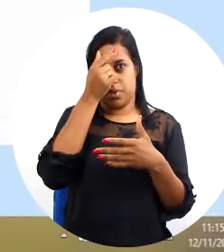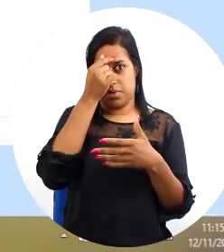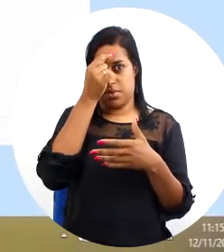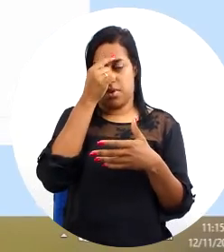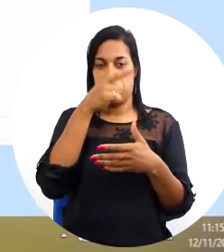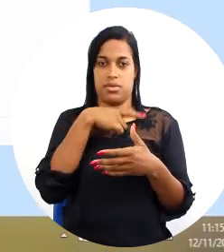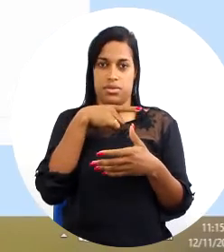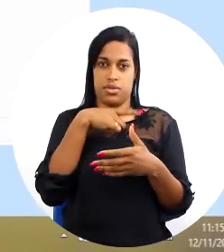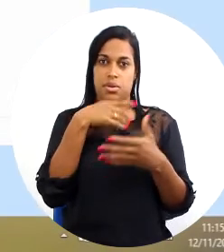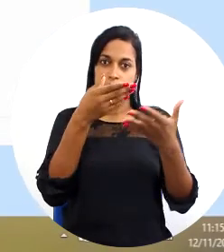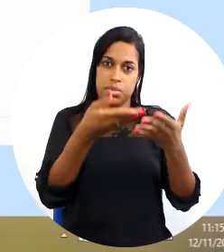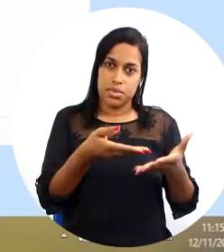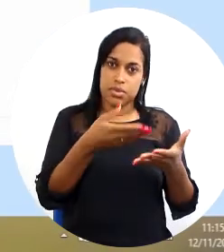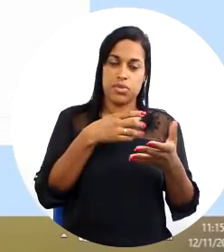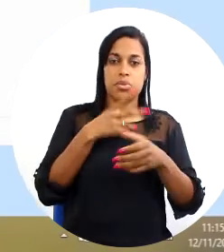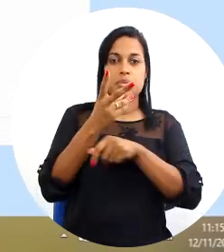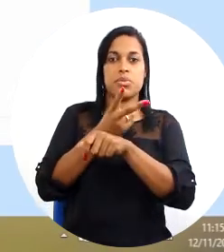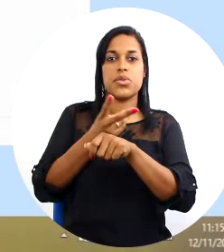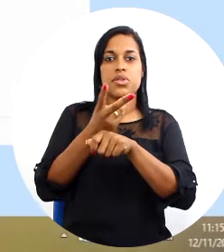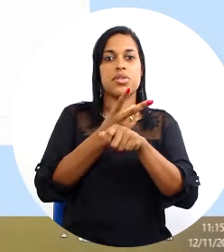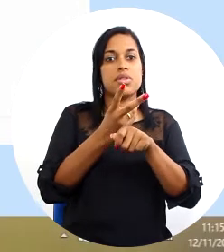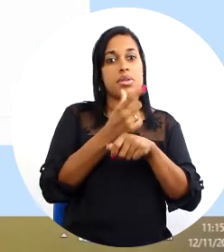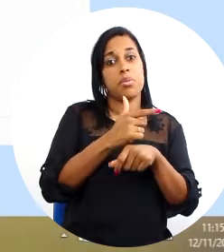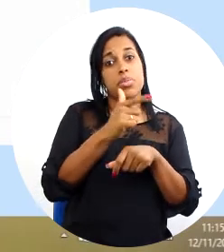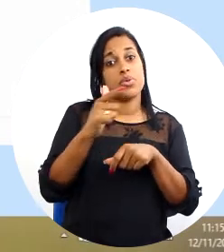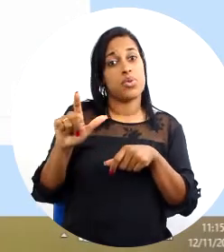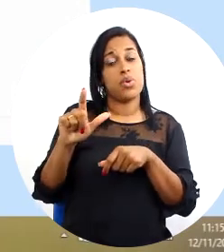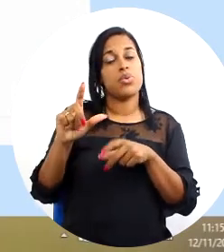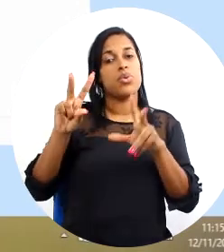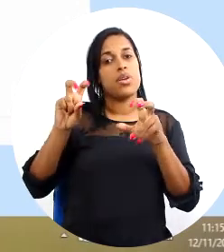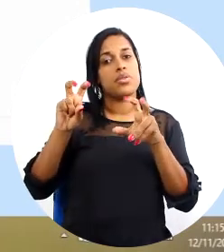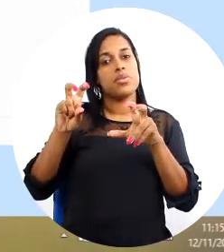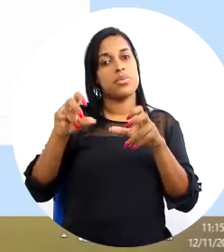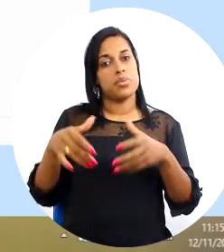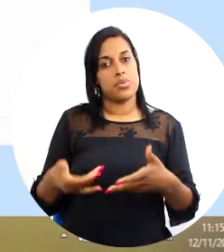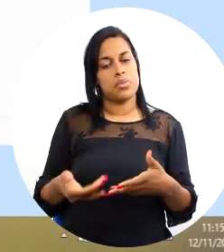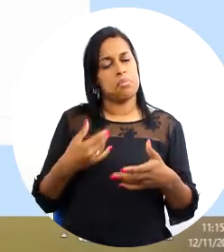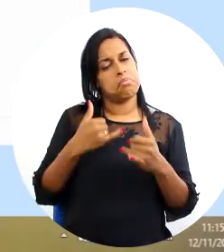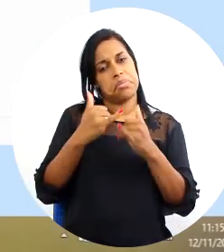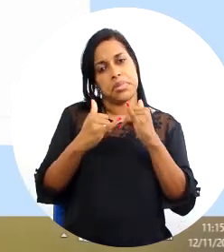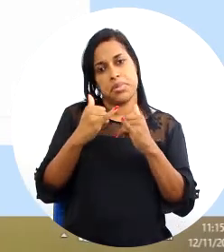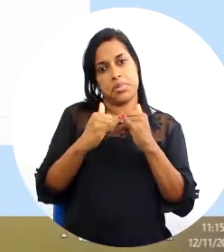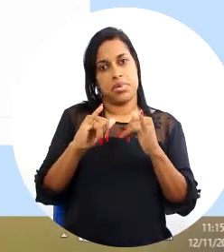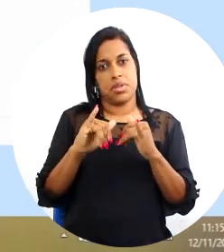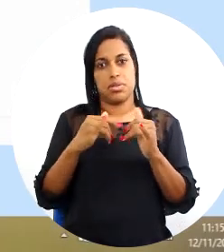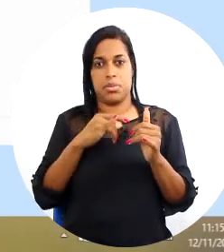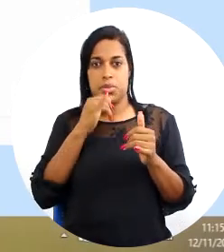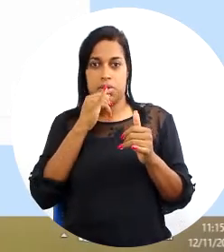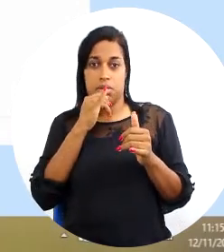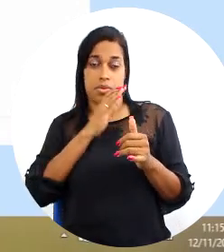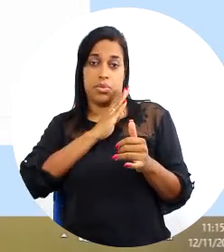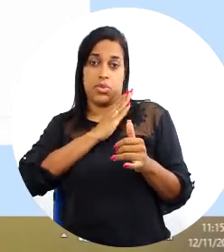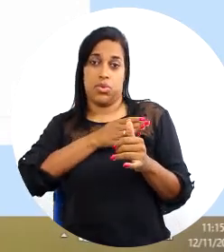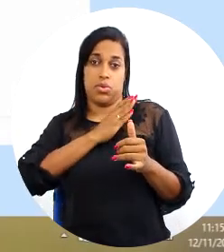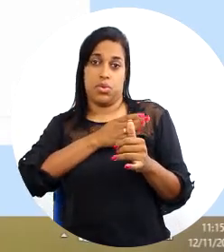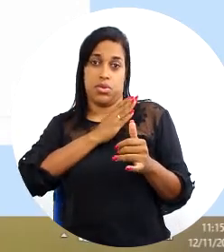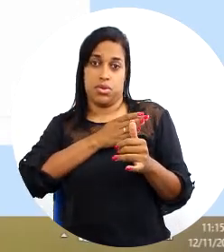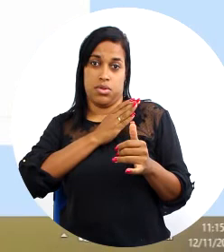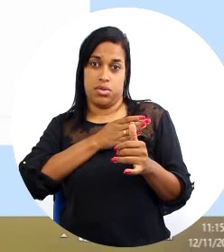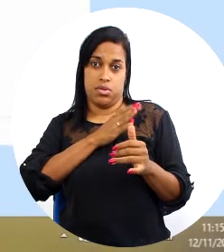faculdade então vamos buscar por outro assunto bem parecido com o coração por exemplo